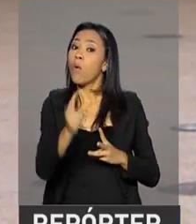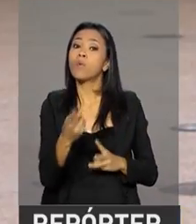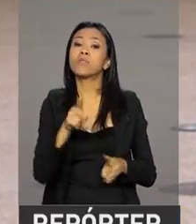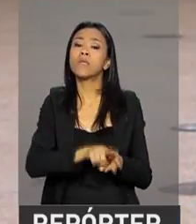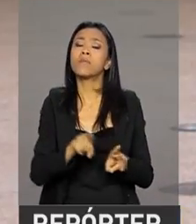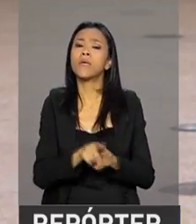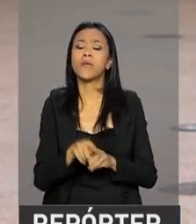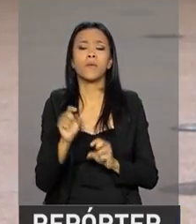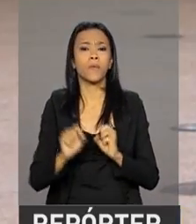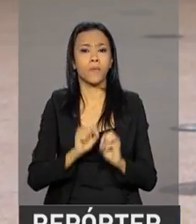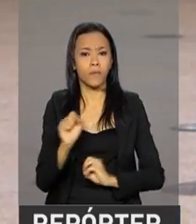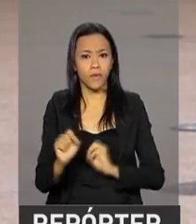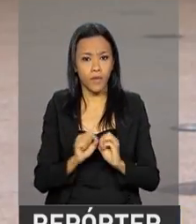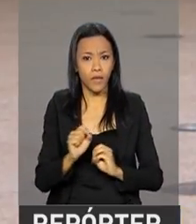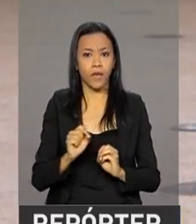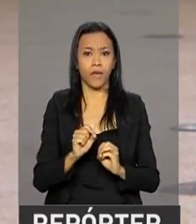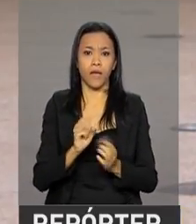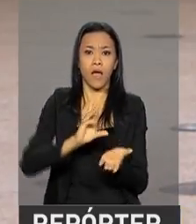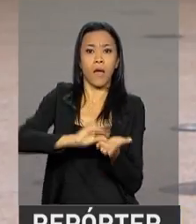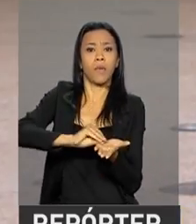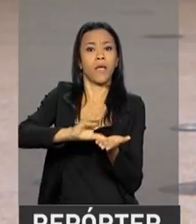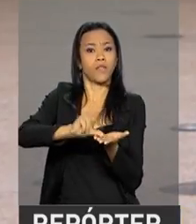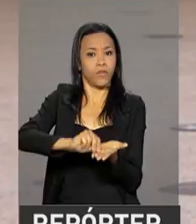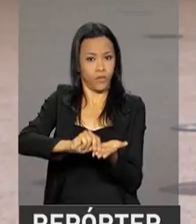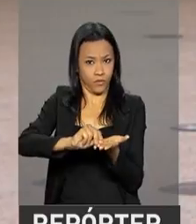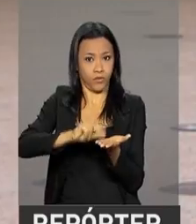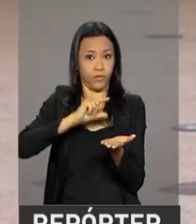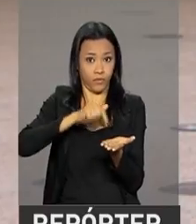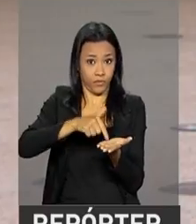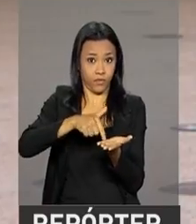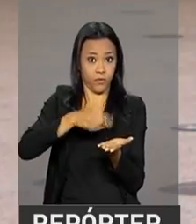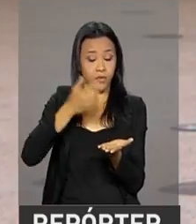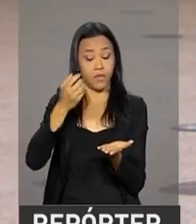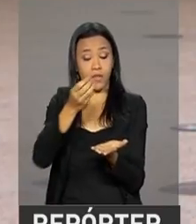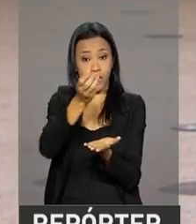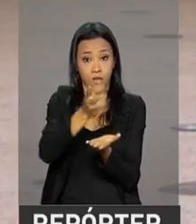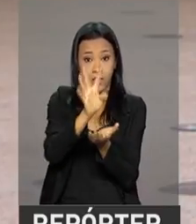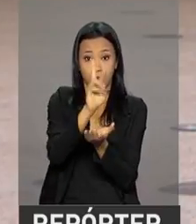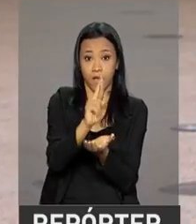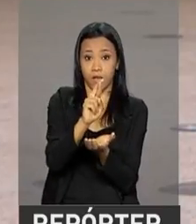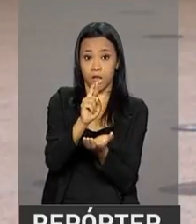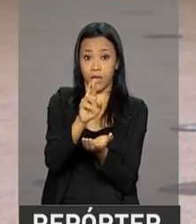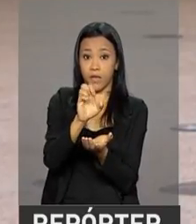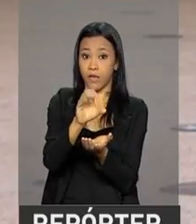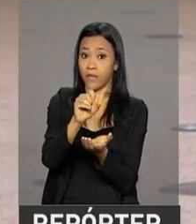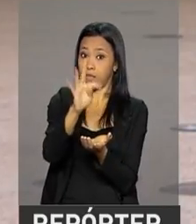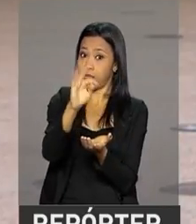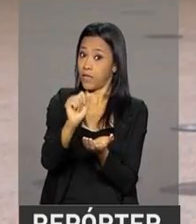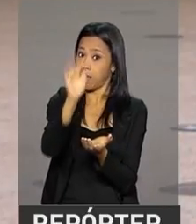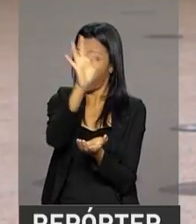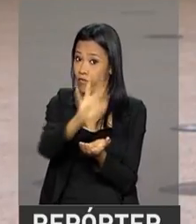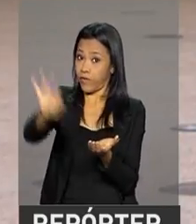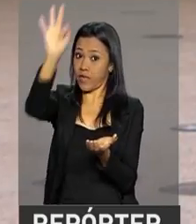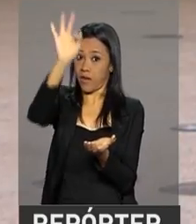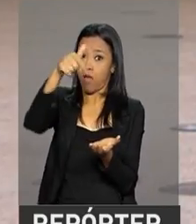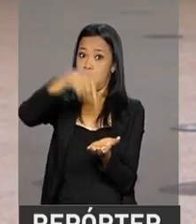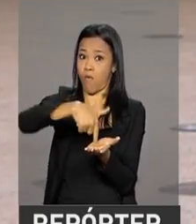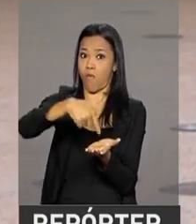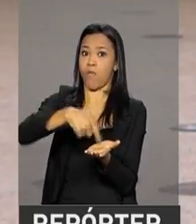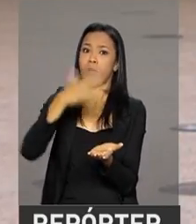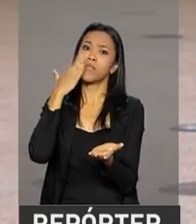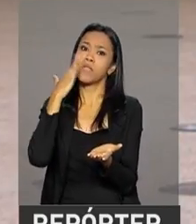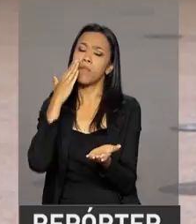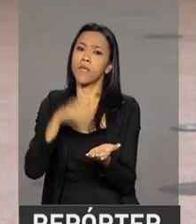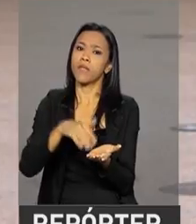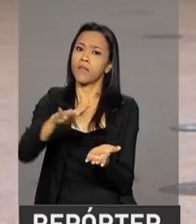isso através dos aplicativos da Receita Federal. É importante lembrar os aplicativos oficiais da Receita Federal do Imposto de Renda